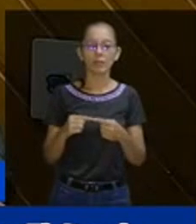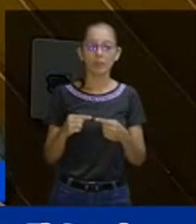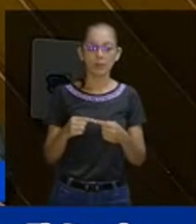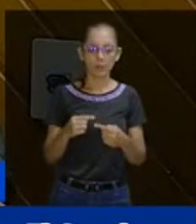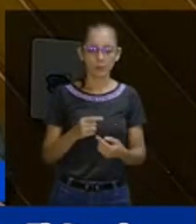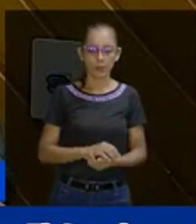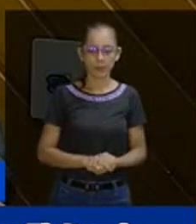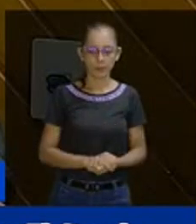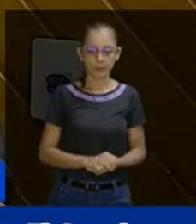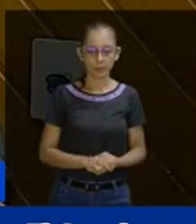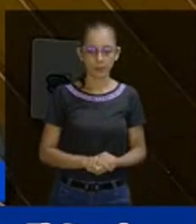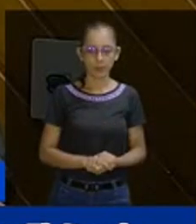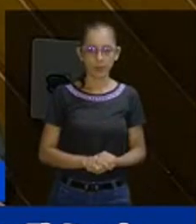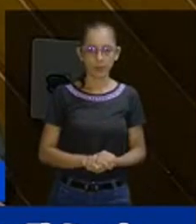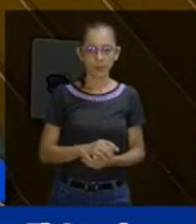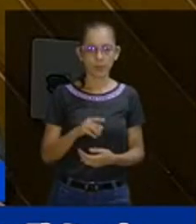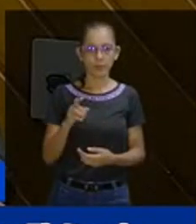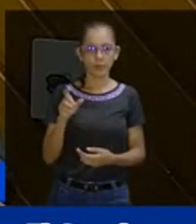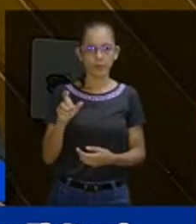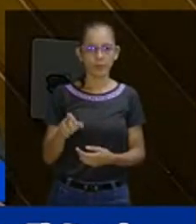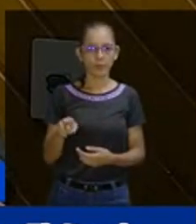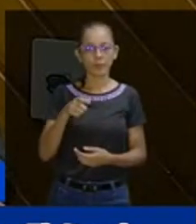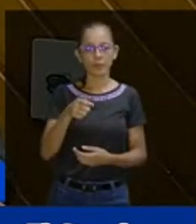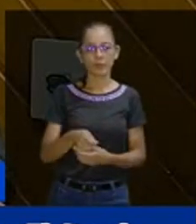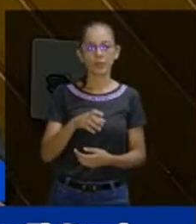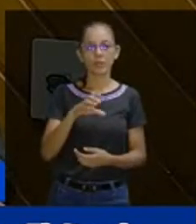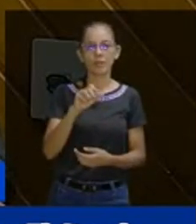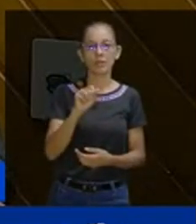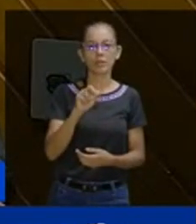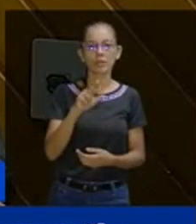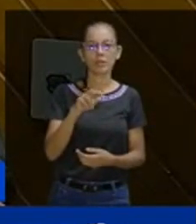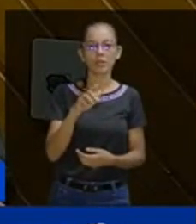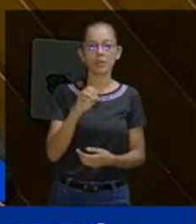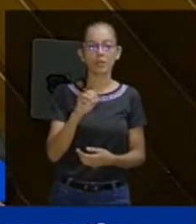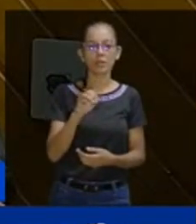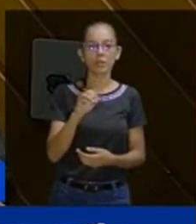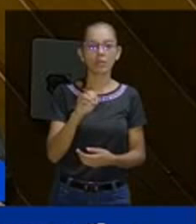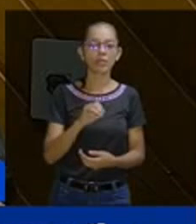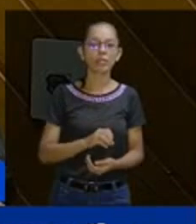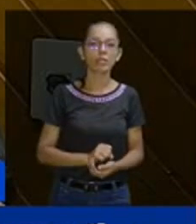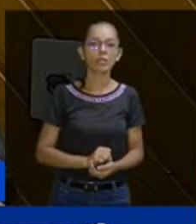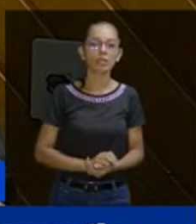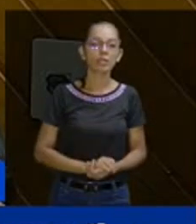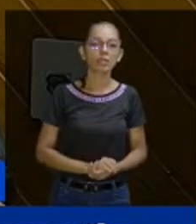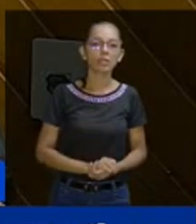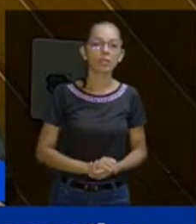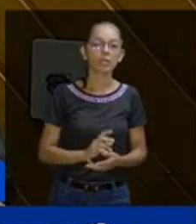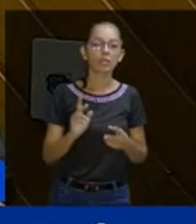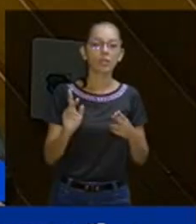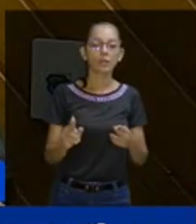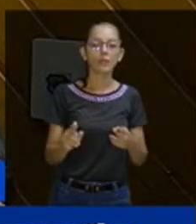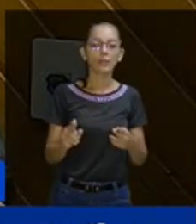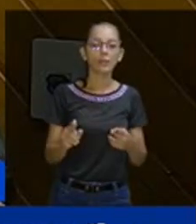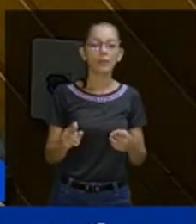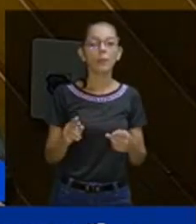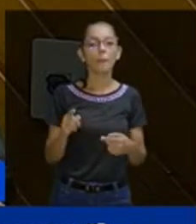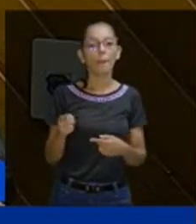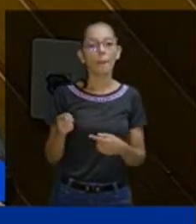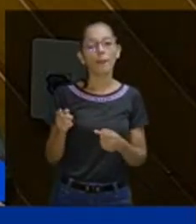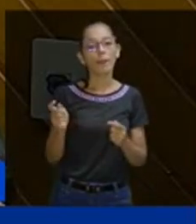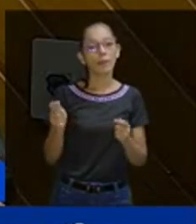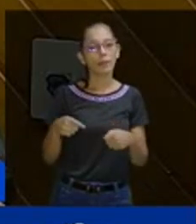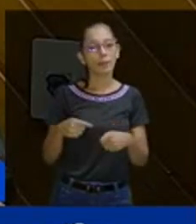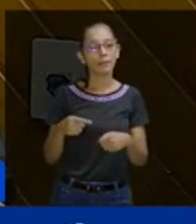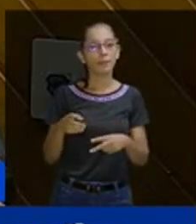Torque e acolho o agravo interposto pelo Ministério Público Eleitoral para reformar a decisão gravada e restabelecer a prisão